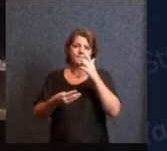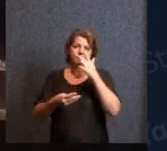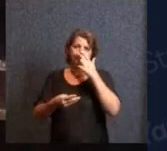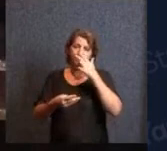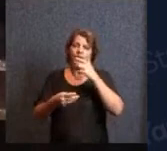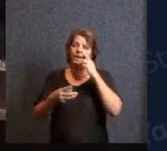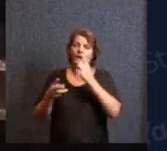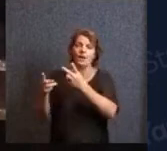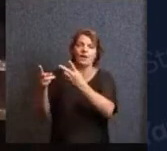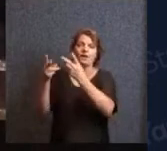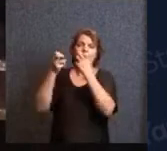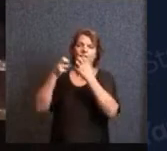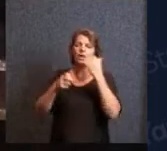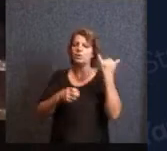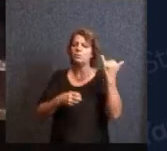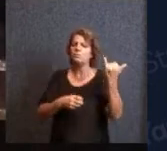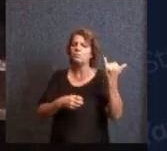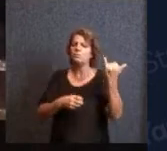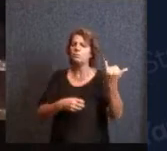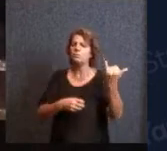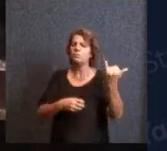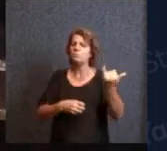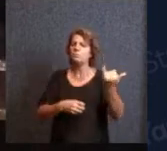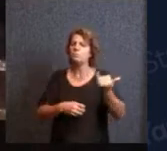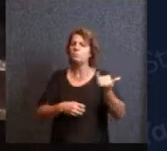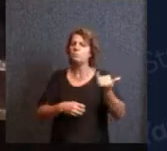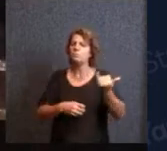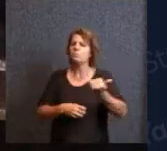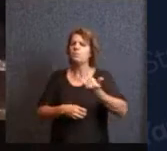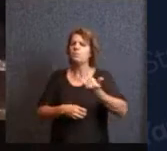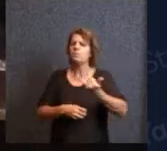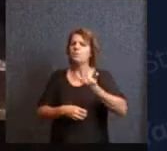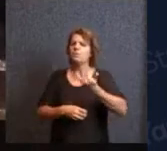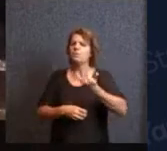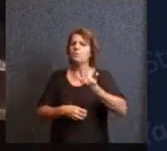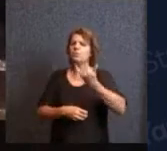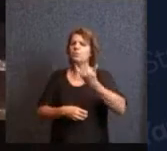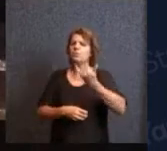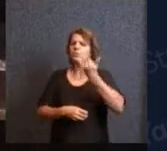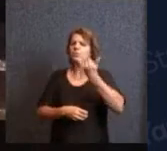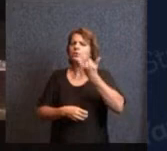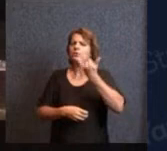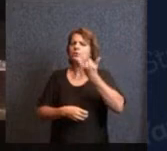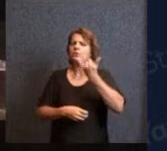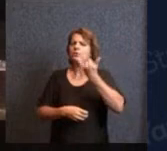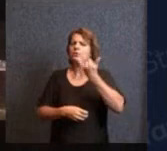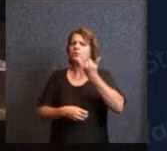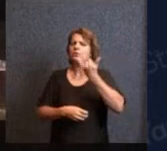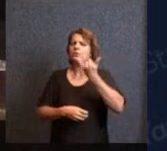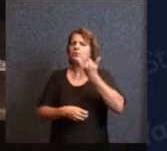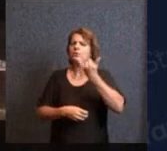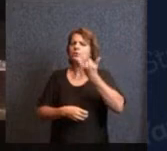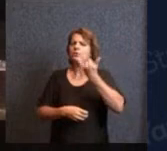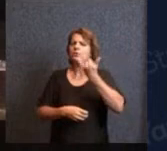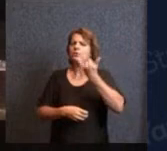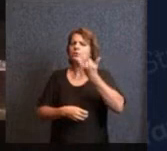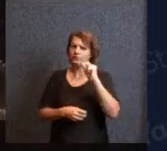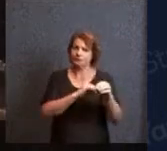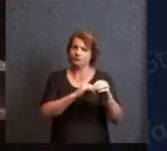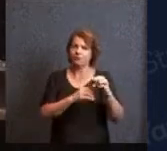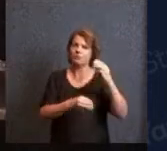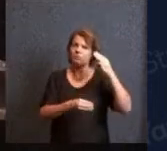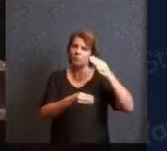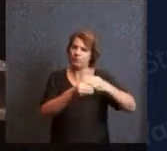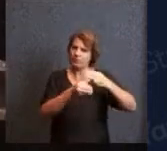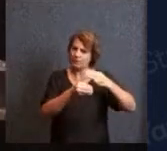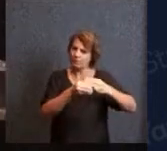mencionei, algo que é muito importante para uma rede de ensino que pretende